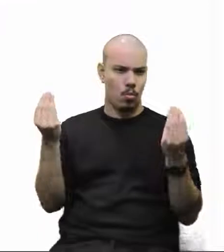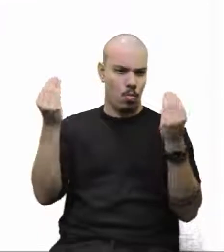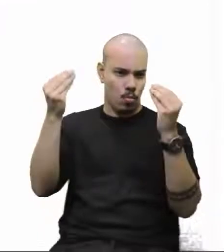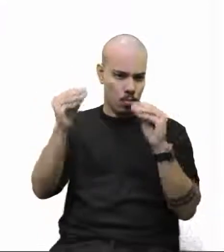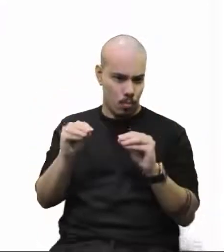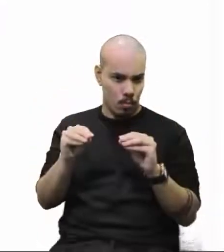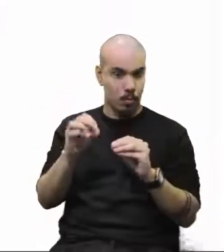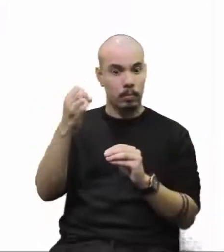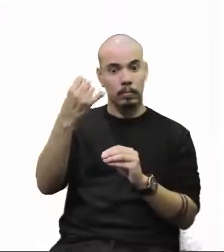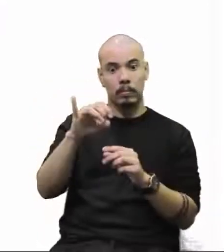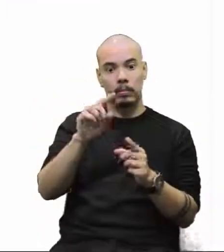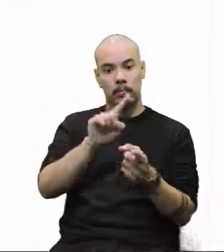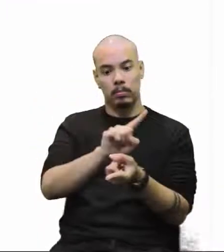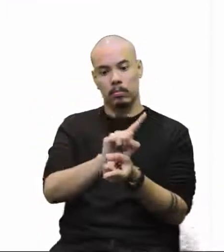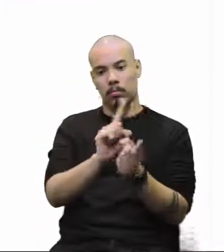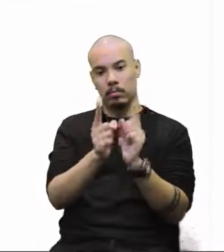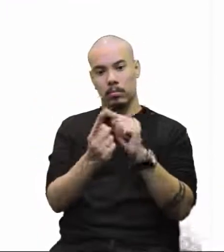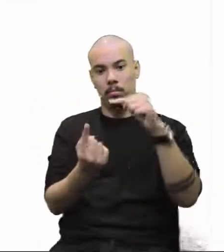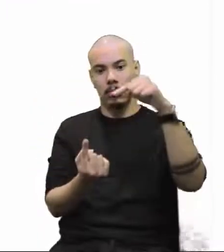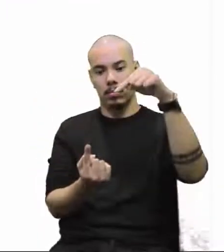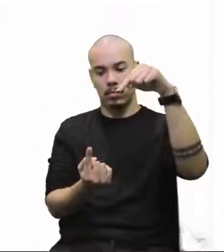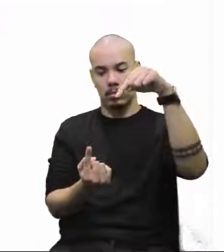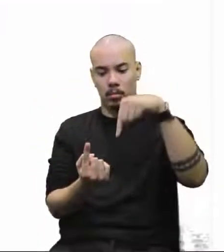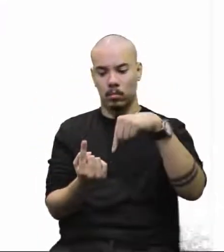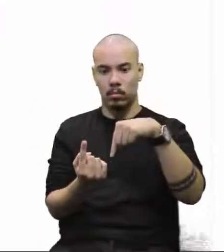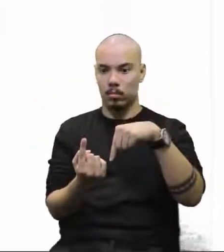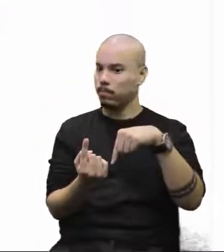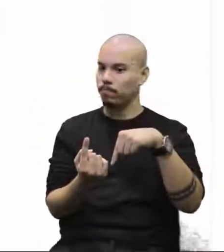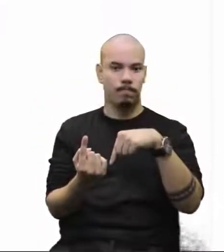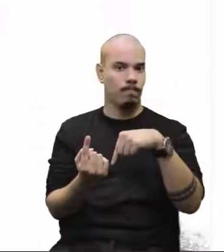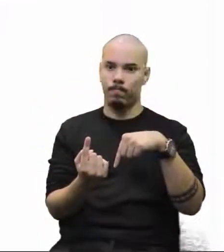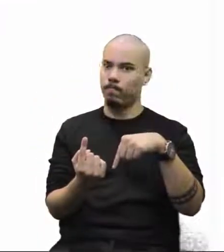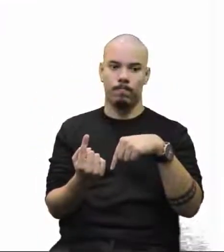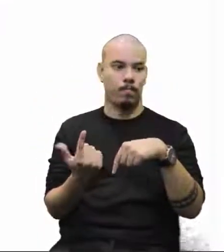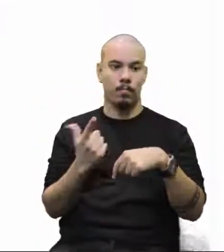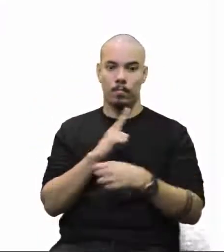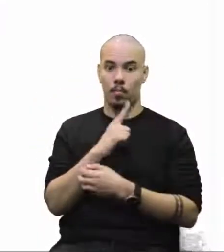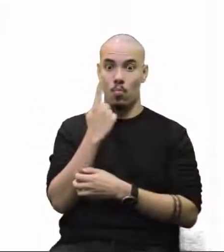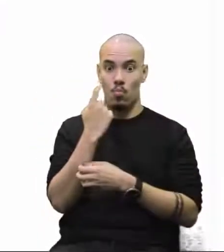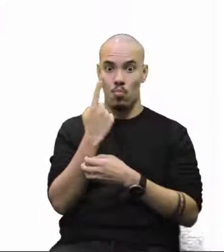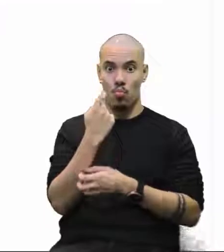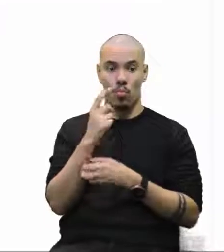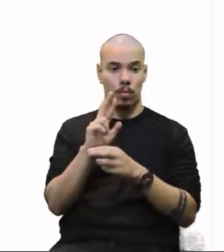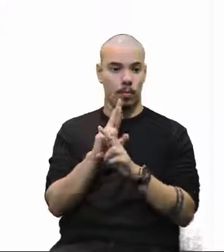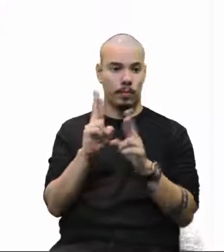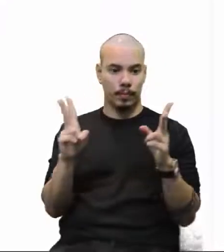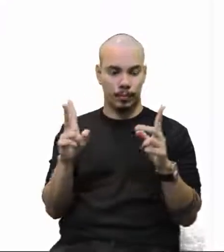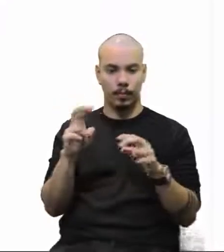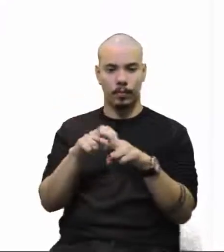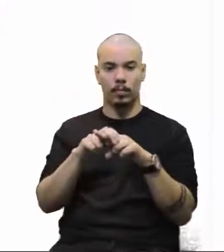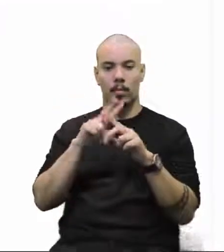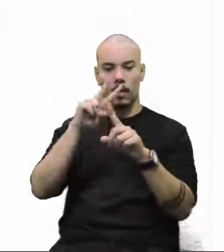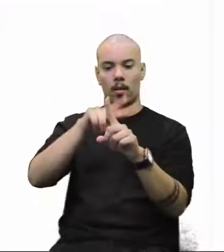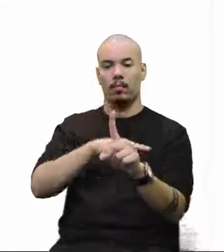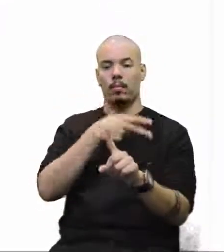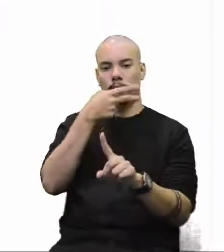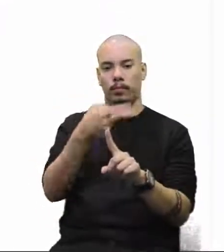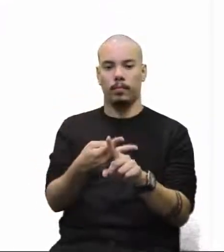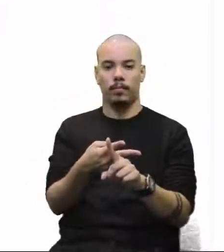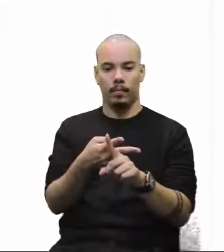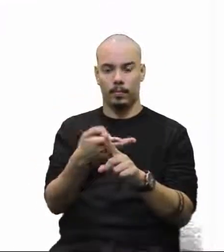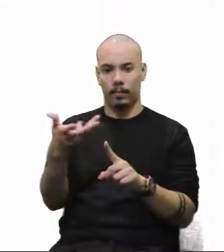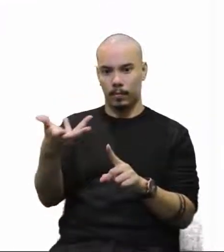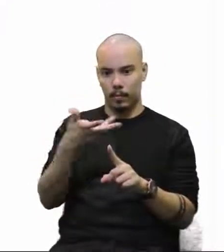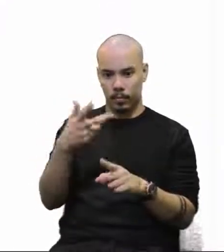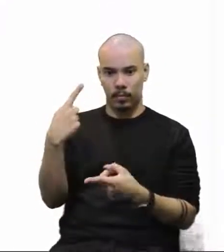E se você inverter o sentido de I1, aí não vai ter o mesmo sentido, você vai inverter o de I1. Isso. E dobrando a intensidade. Além